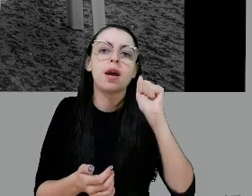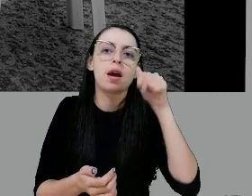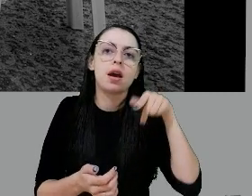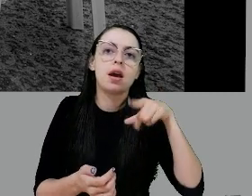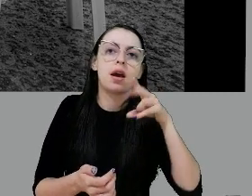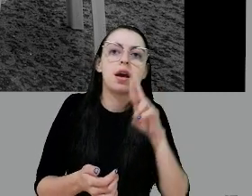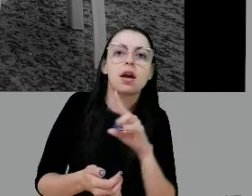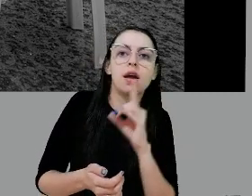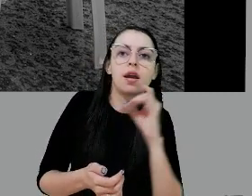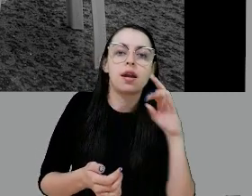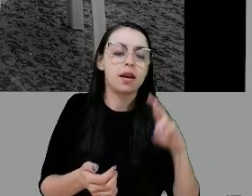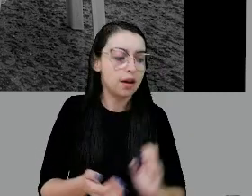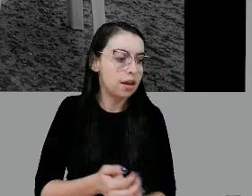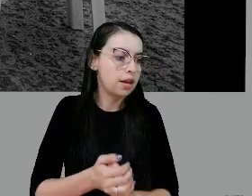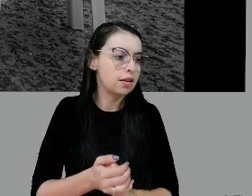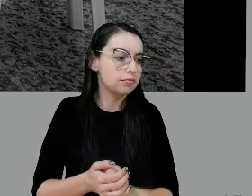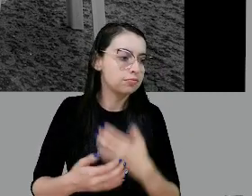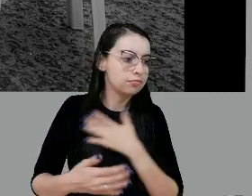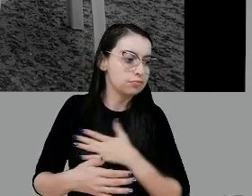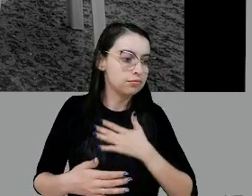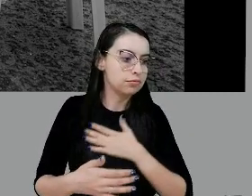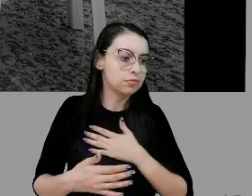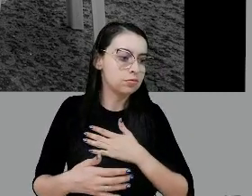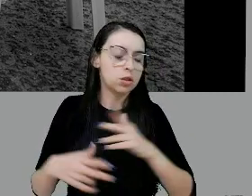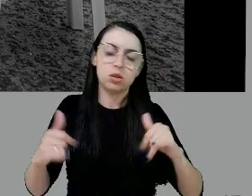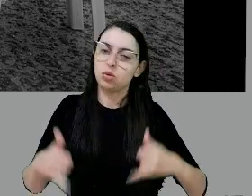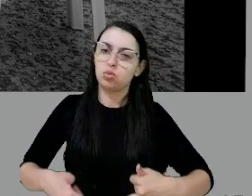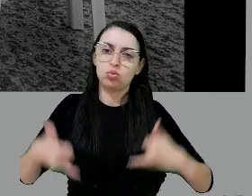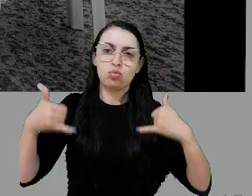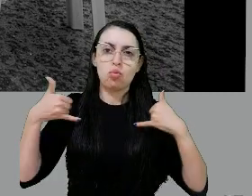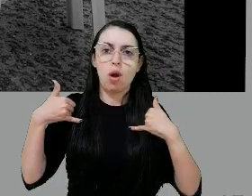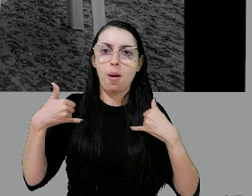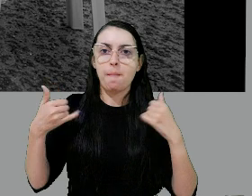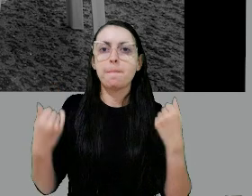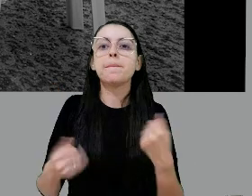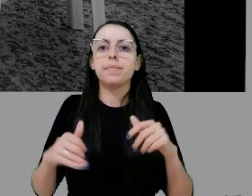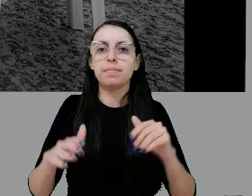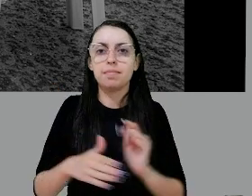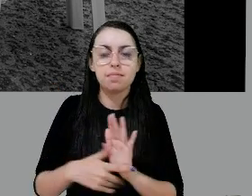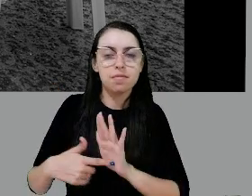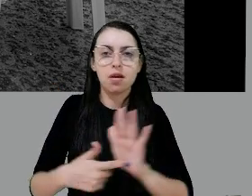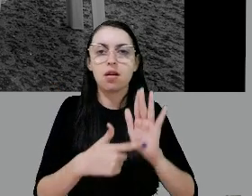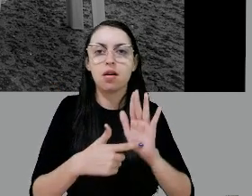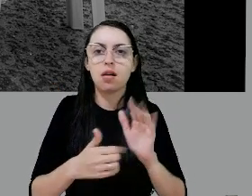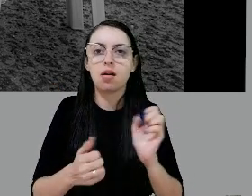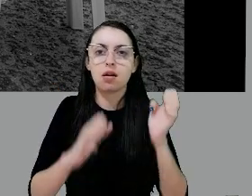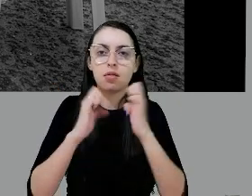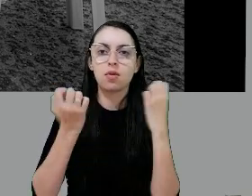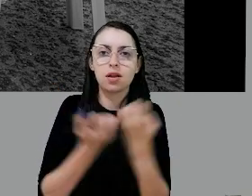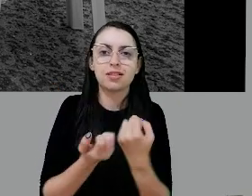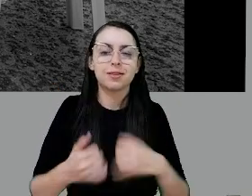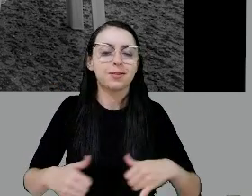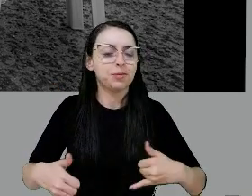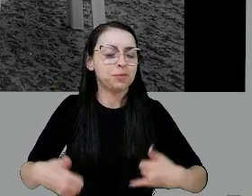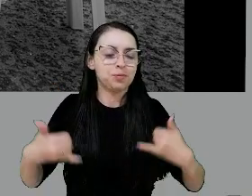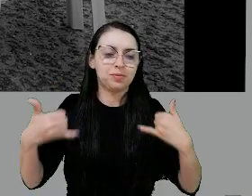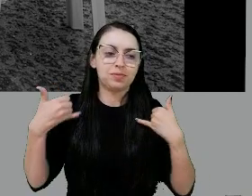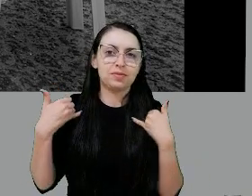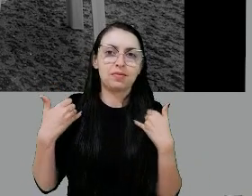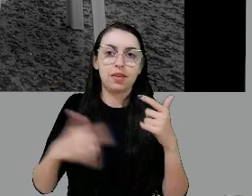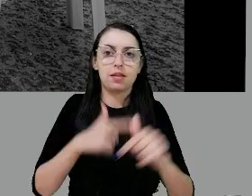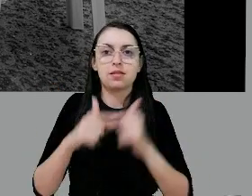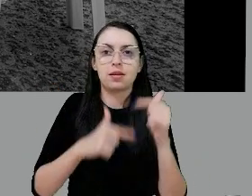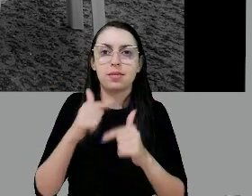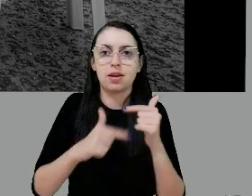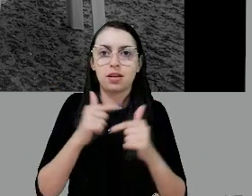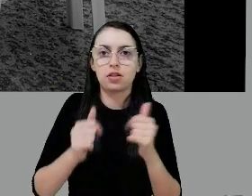pela chance. Antes de tudo, é uma honra poder participar desse evento e uma honra imensa estar